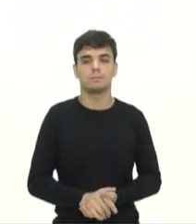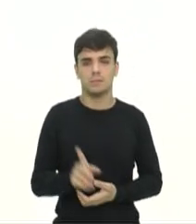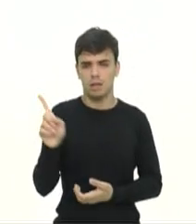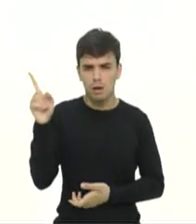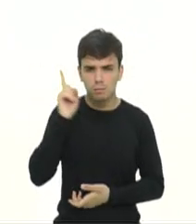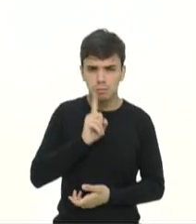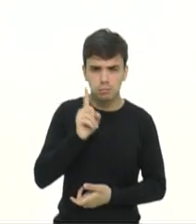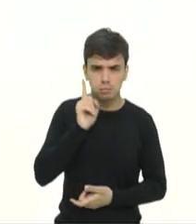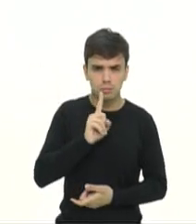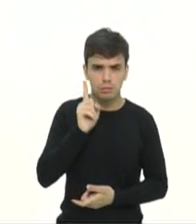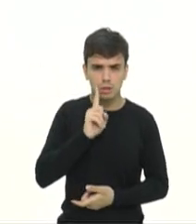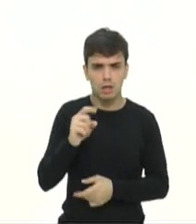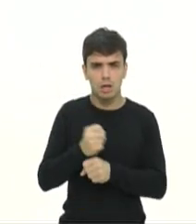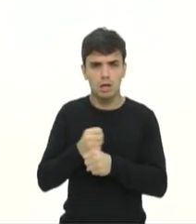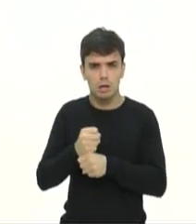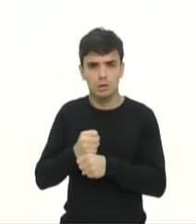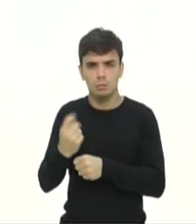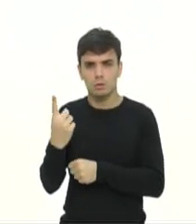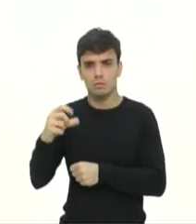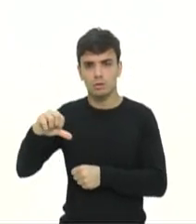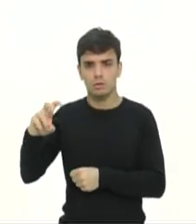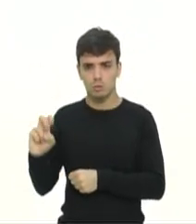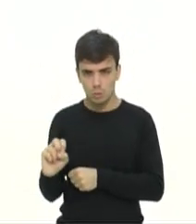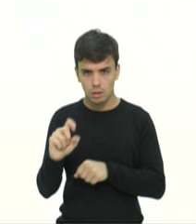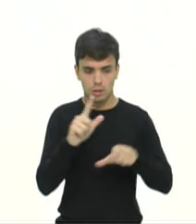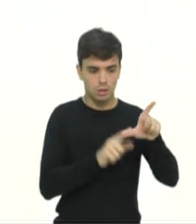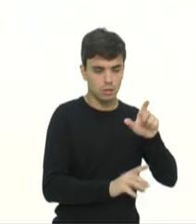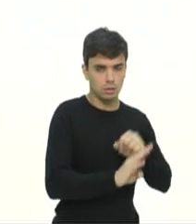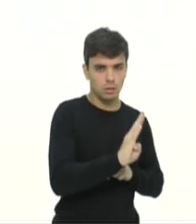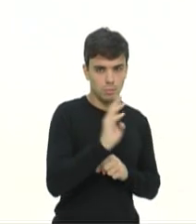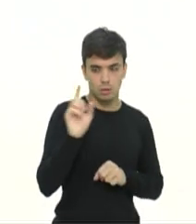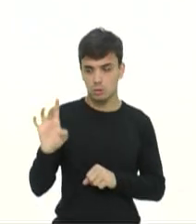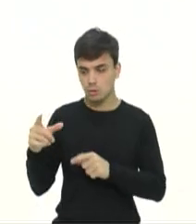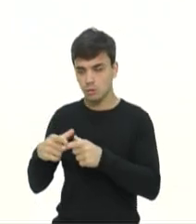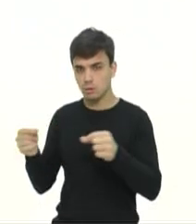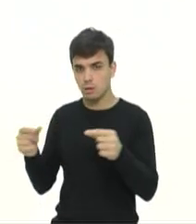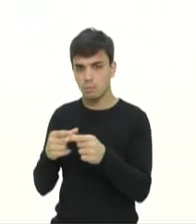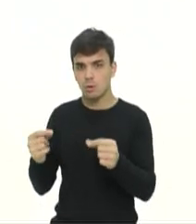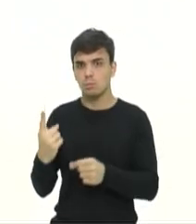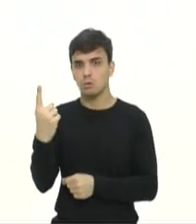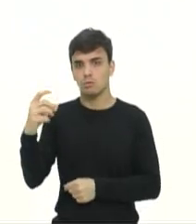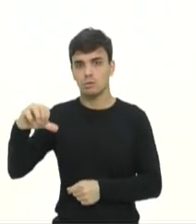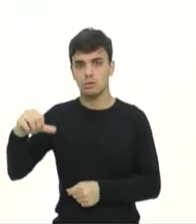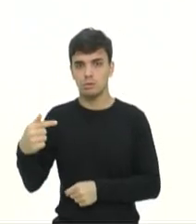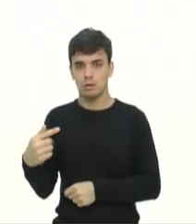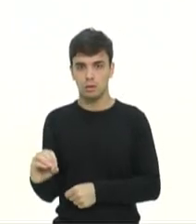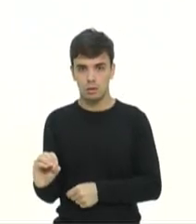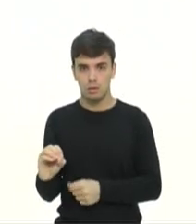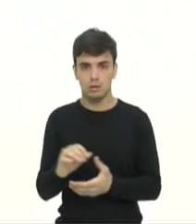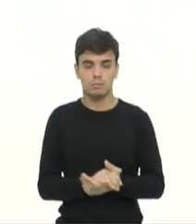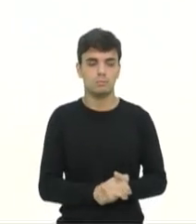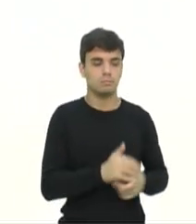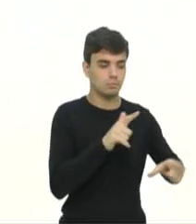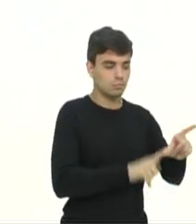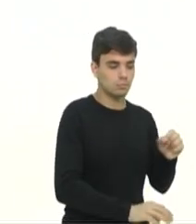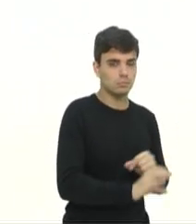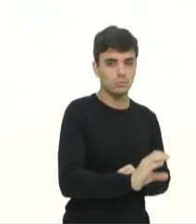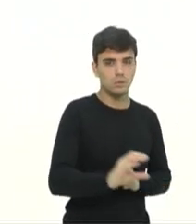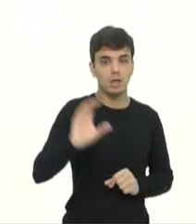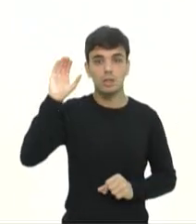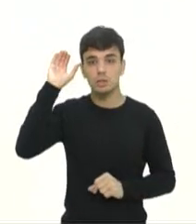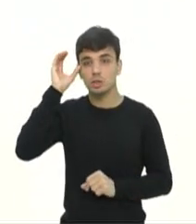Estados Unidos em 1950. Letra B: Japão em 1970. Letra C: China